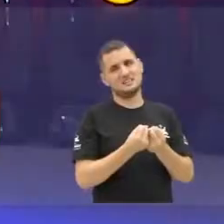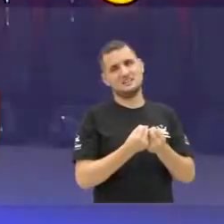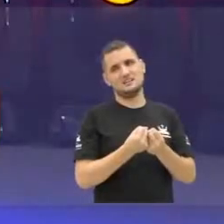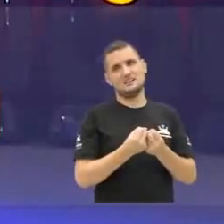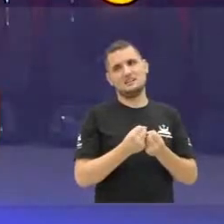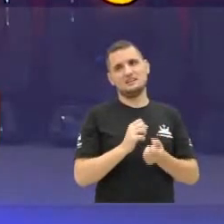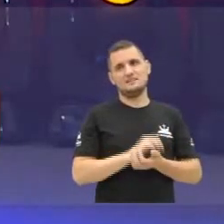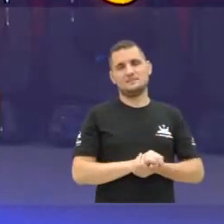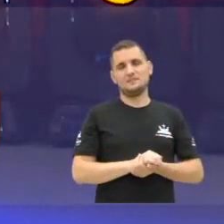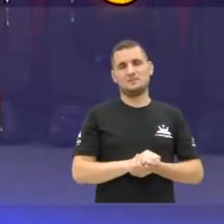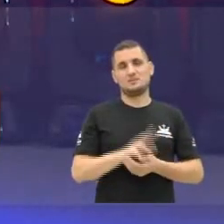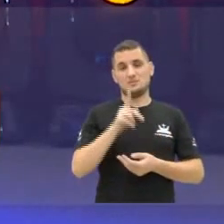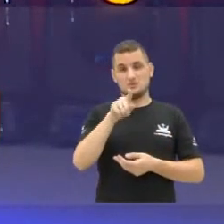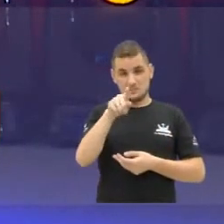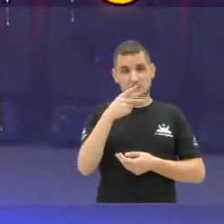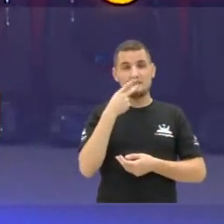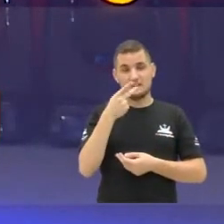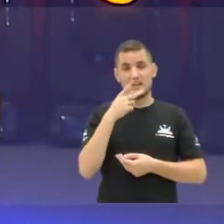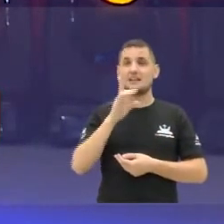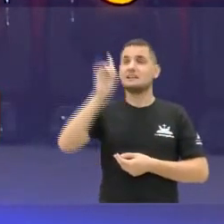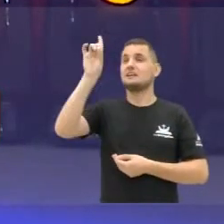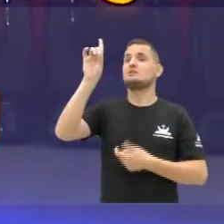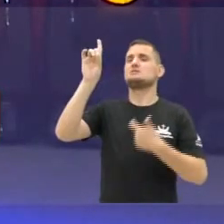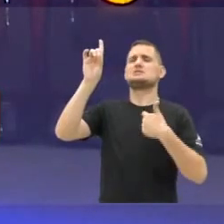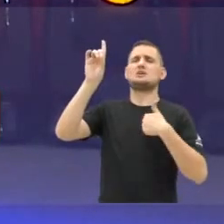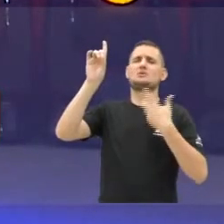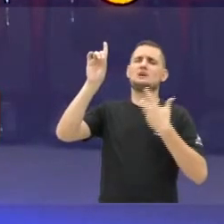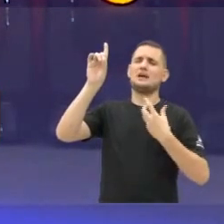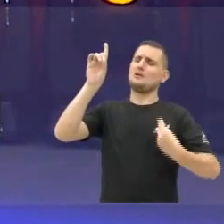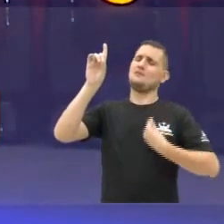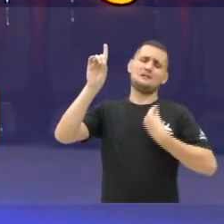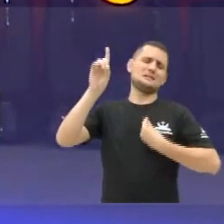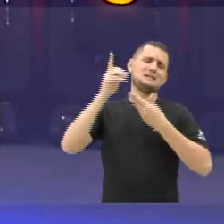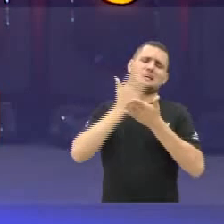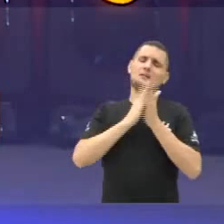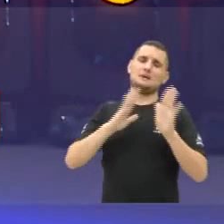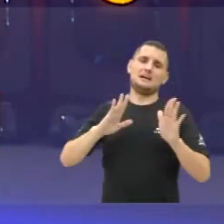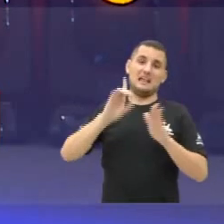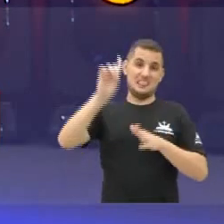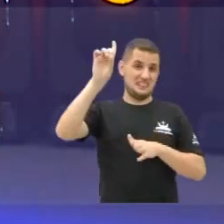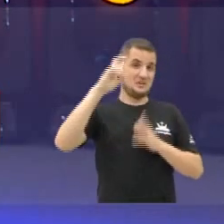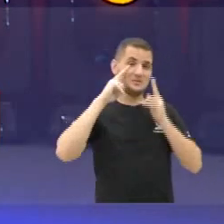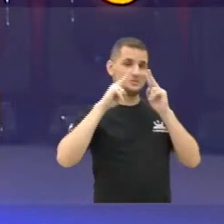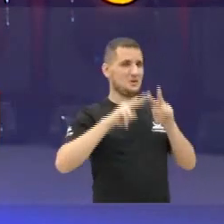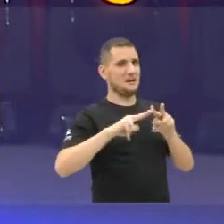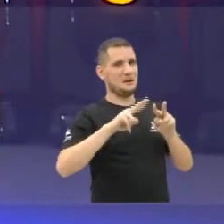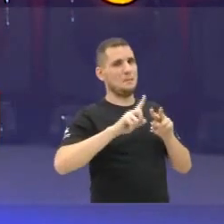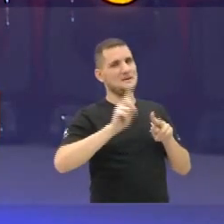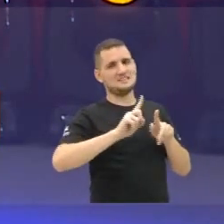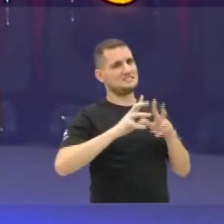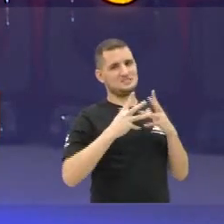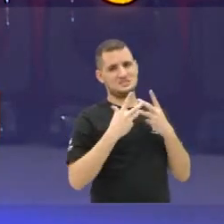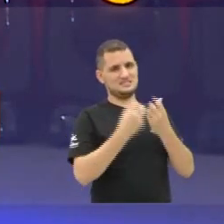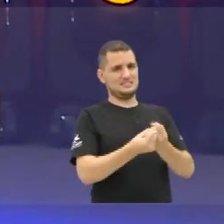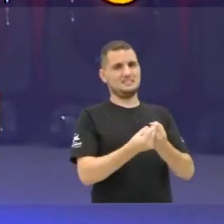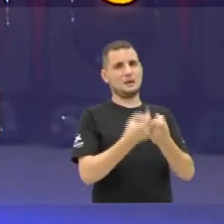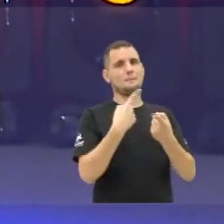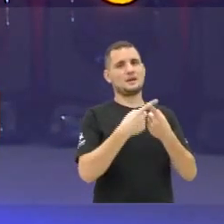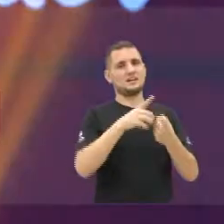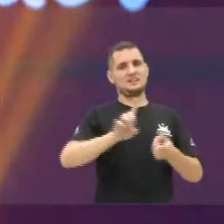me leva desse mundo, Deus não ouve essa oração. Deus não é Deus da